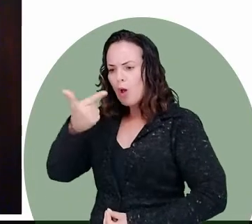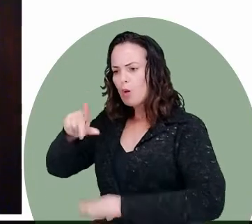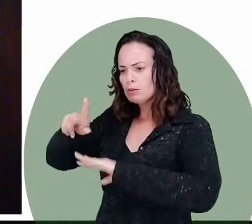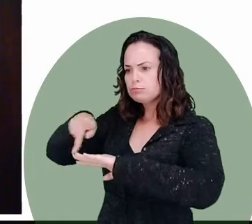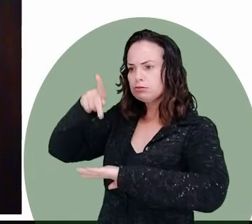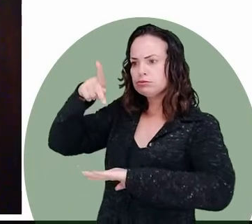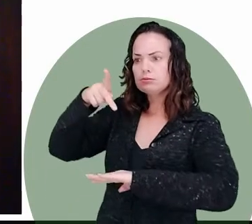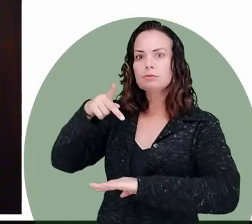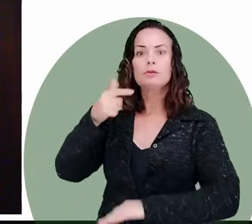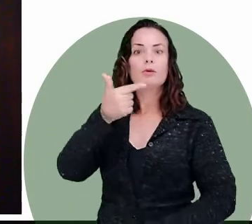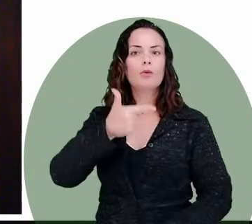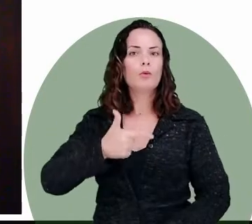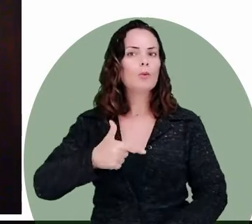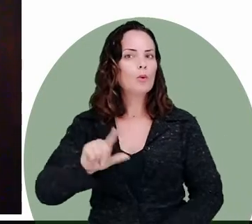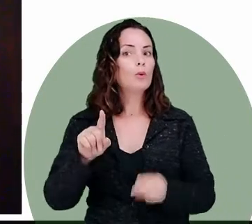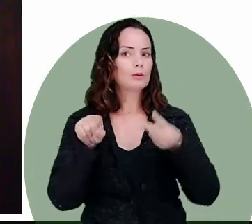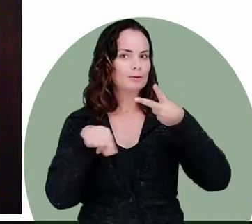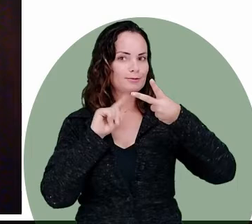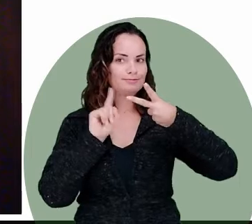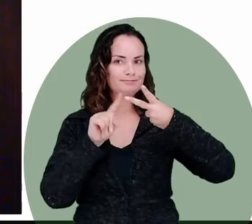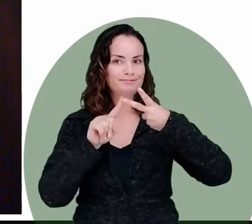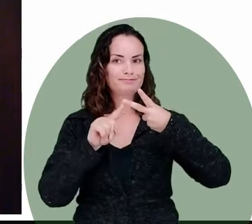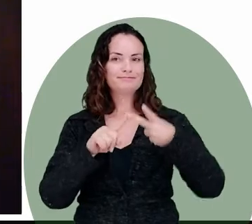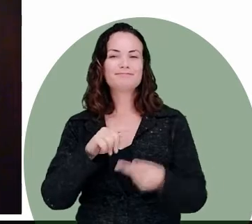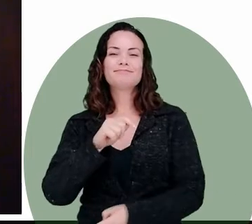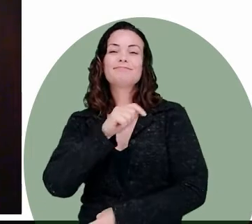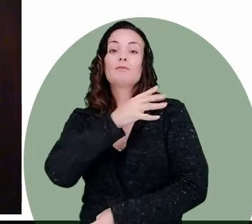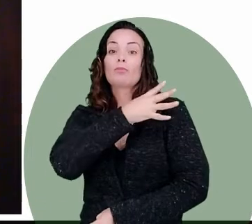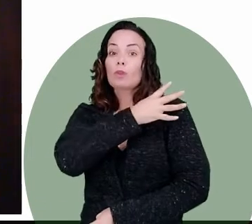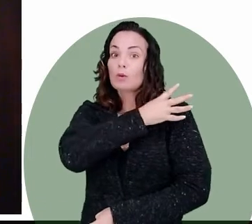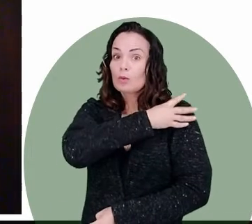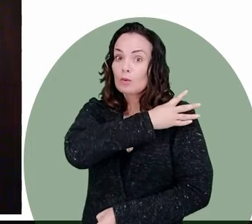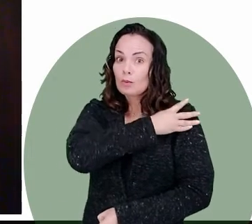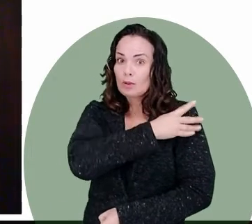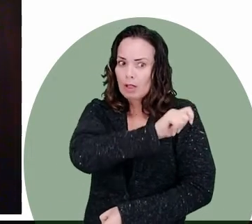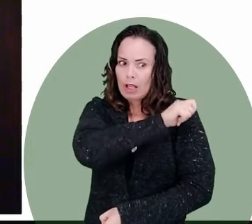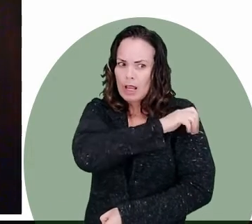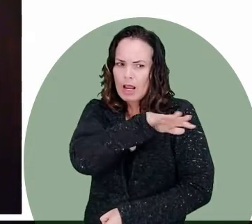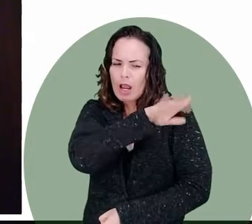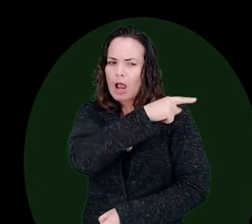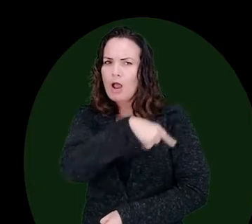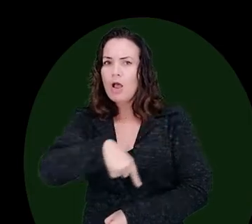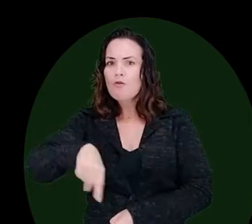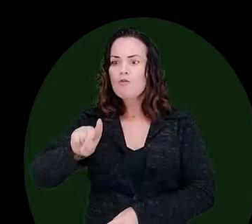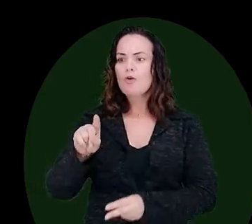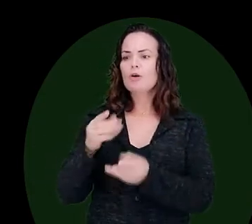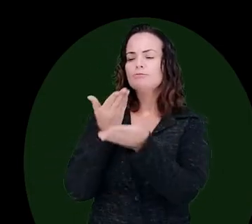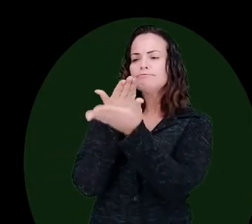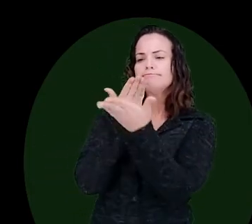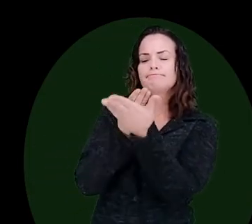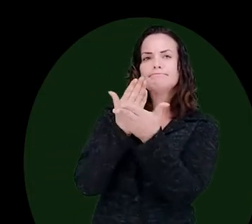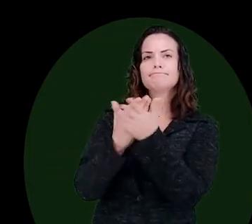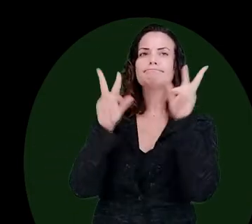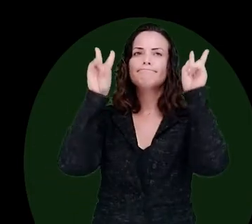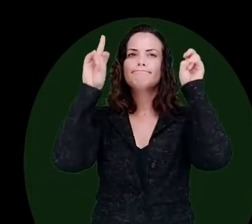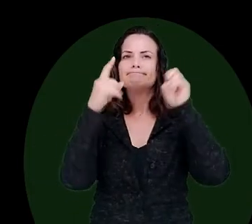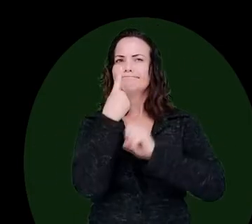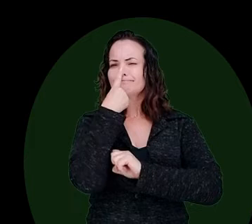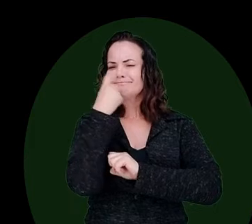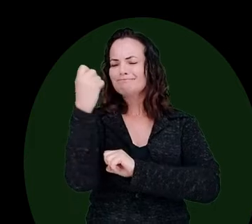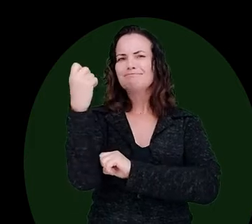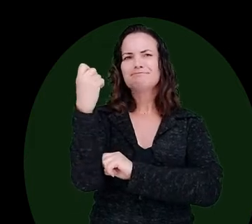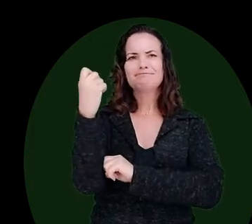outra, alunos de quarta série, eles foram estudar poluição e eles